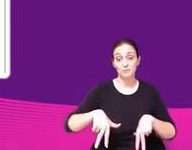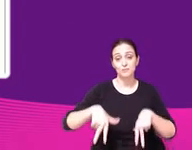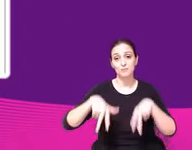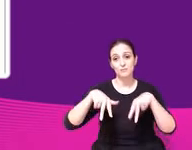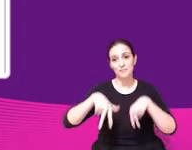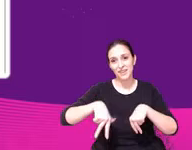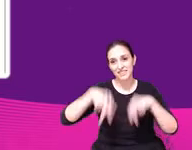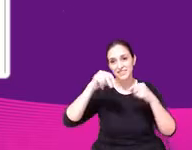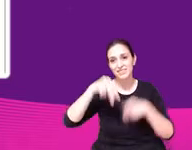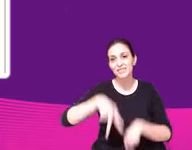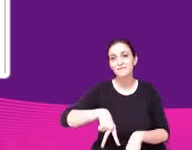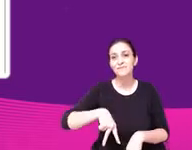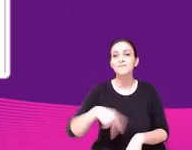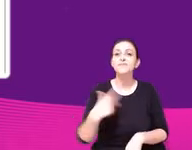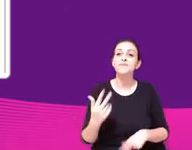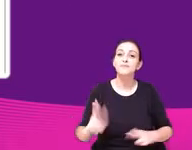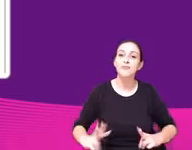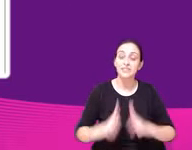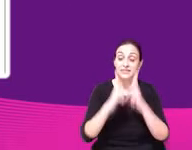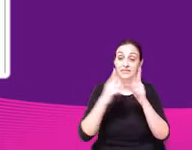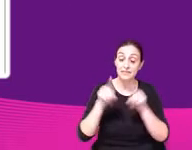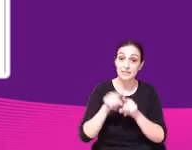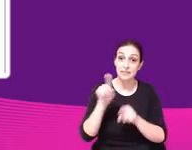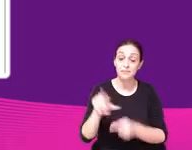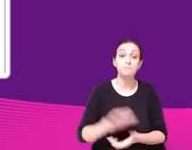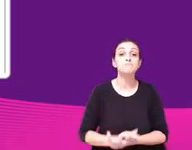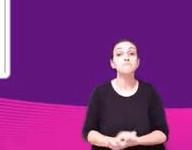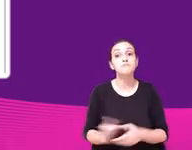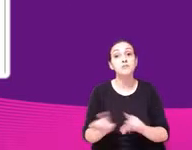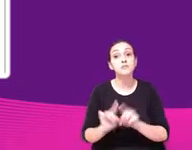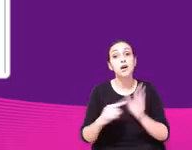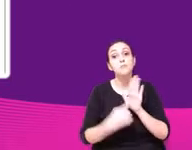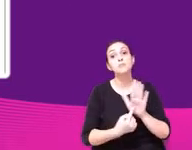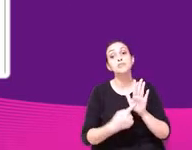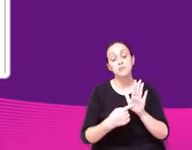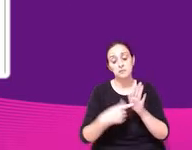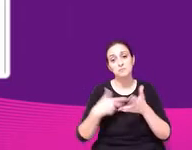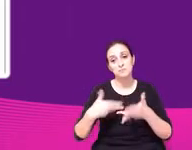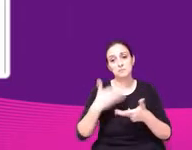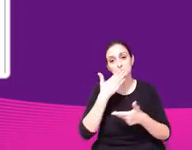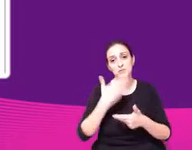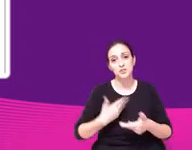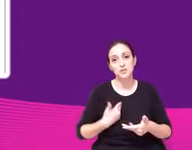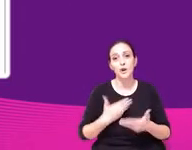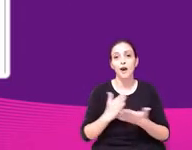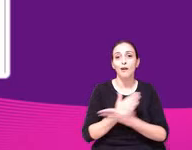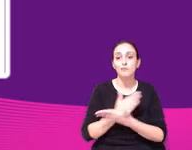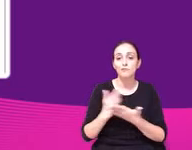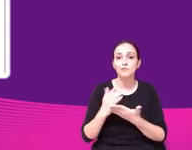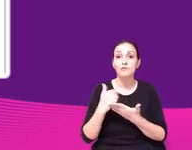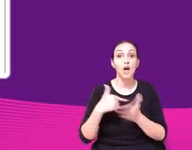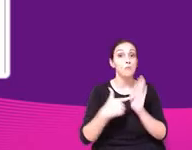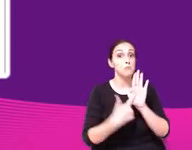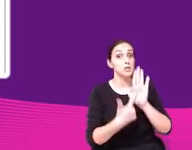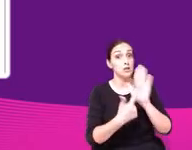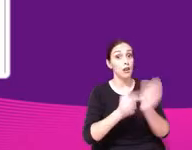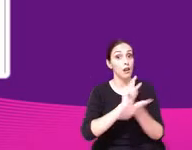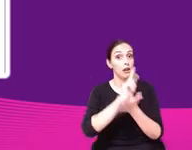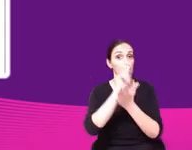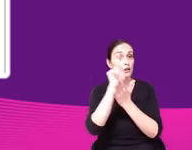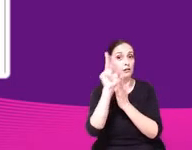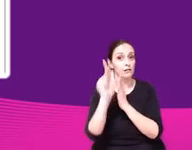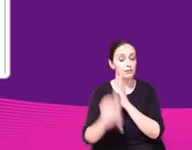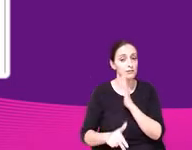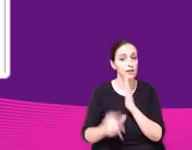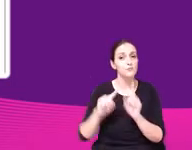Brasil. Conforme solicitado, apresentei alguns diapositivos, apresentando muitos aspectos